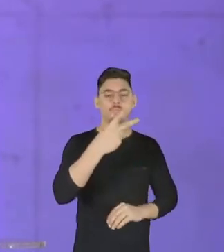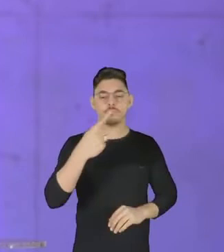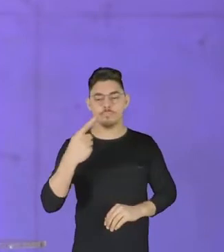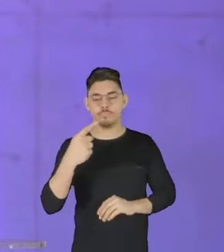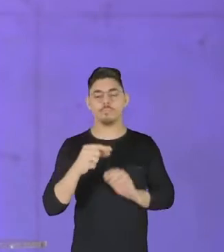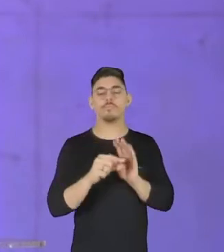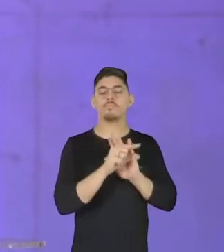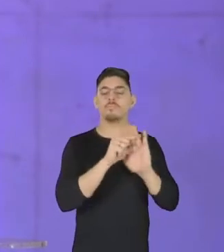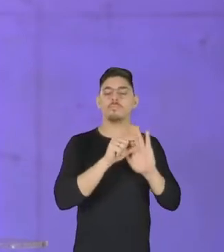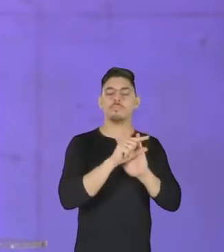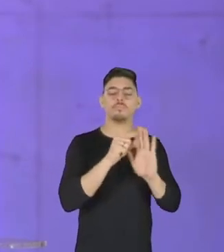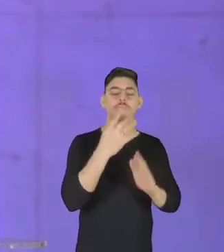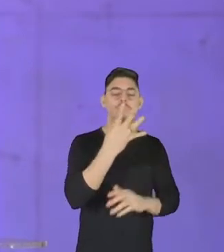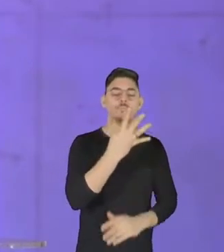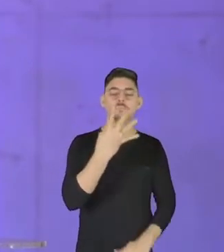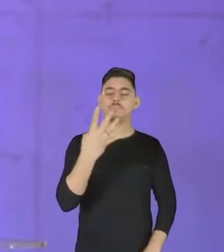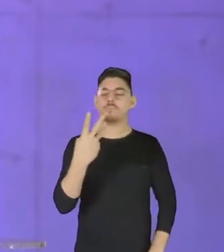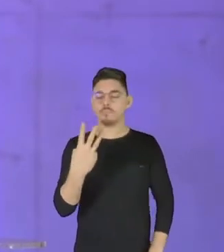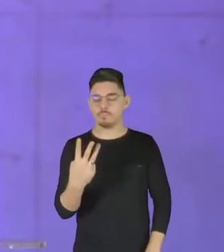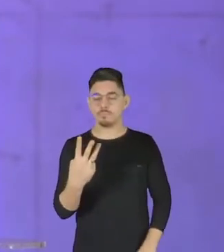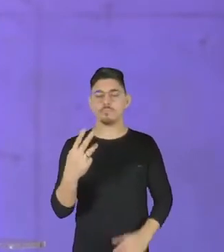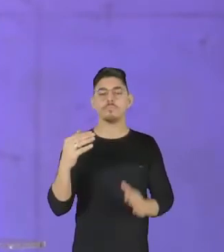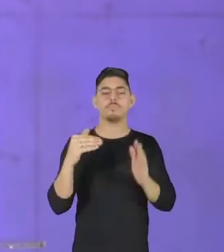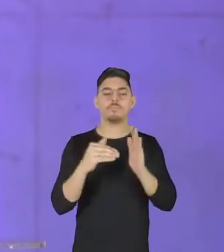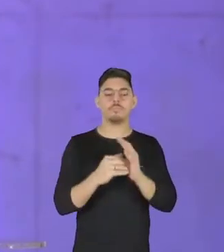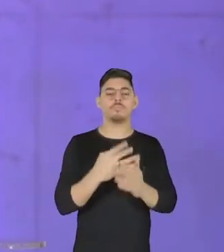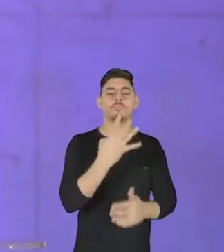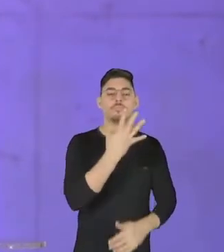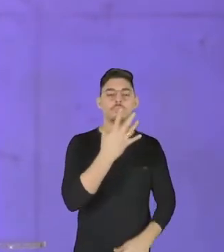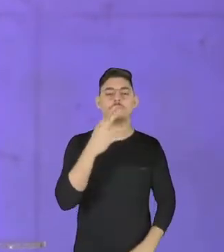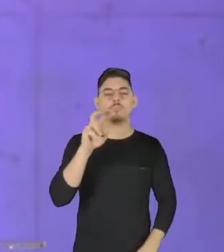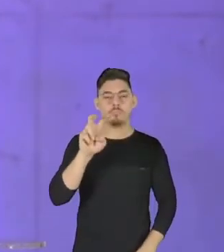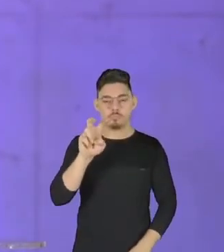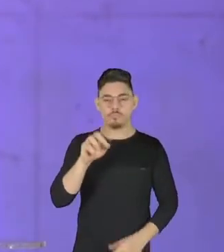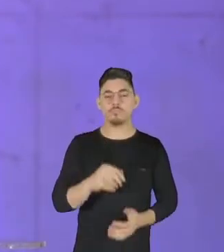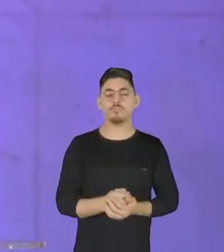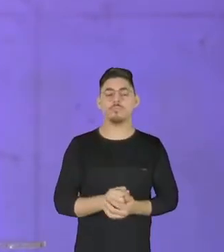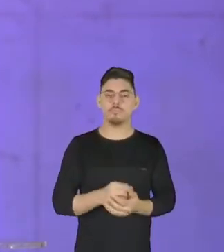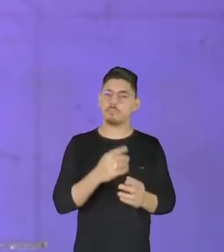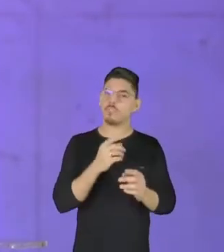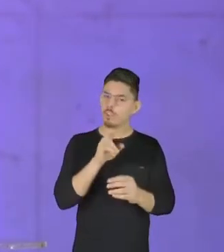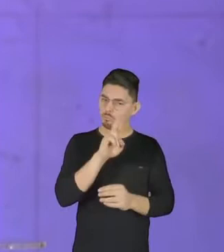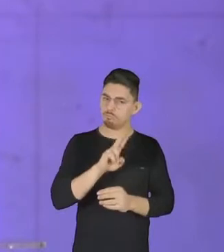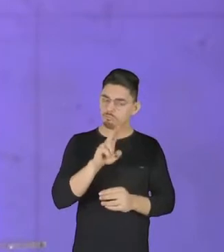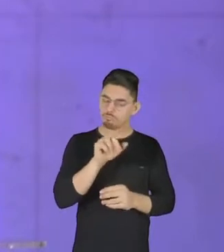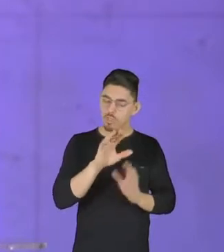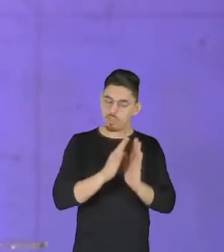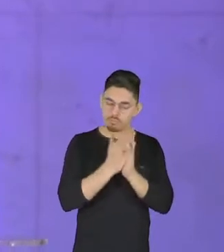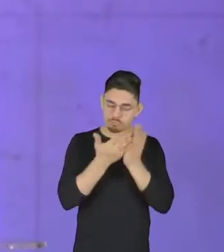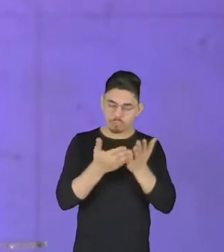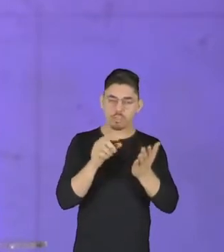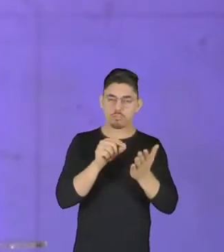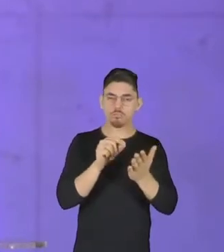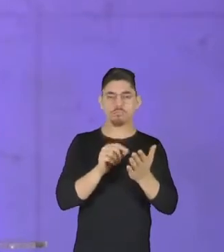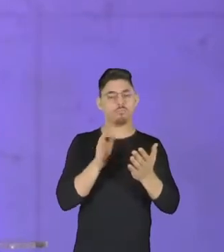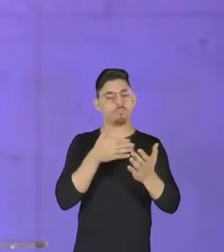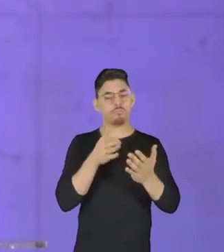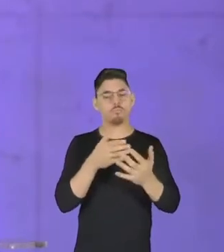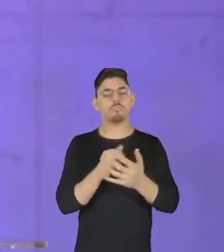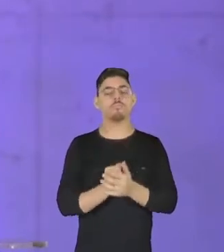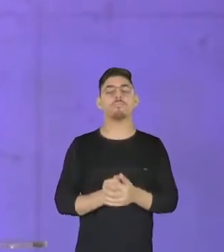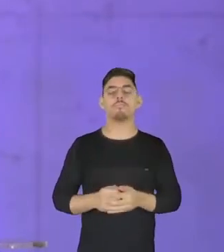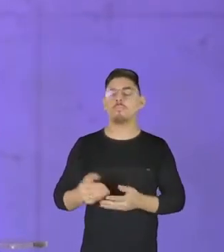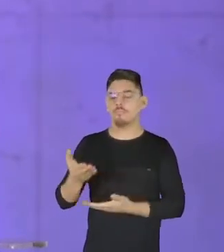de 43 a 45. Acesse aí seu texto bíblico, compartilhe com a